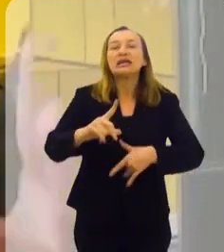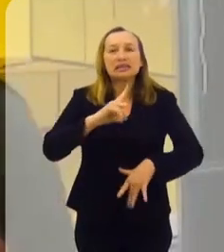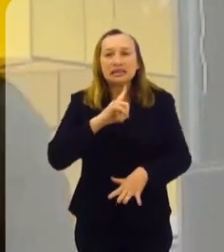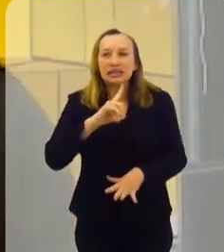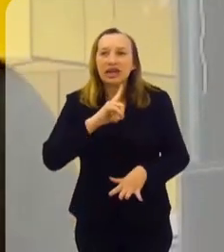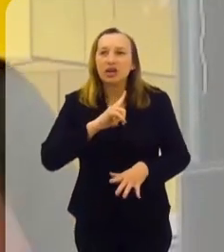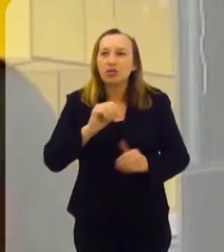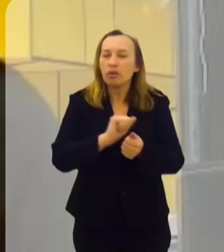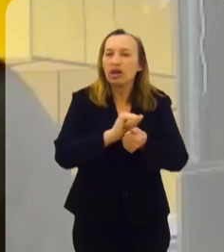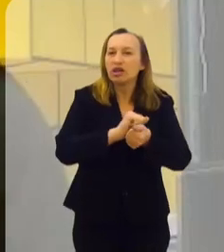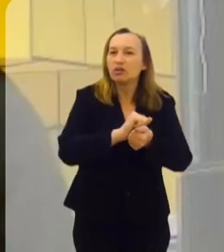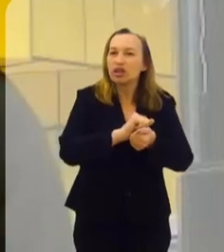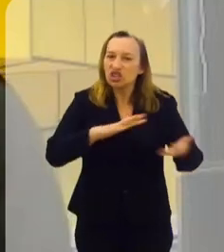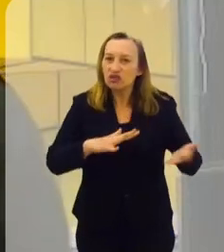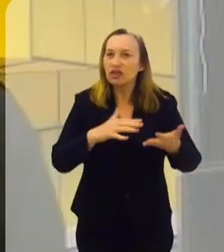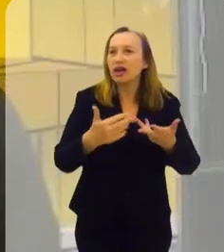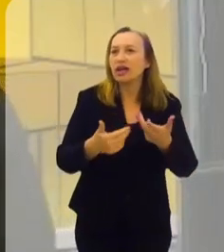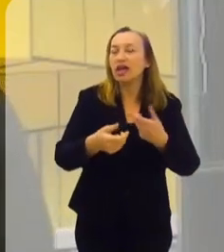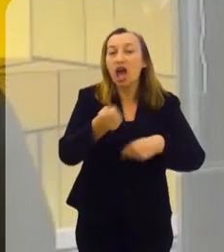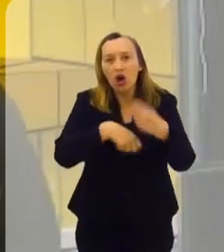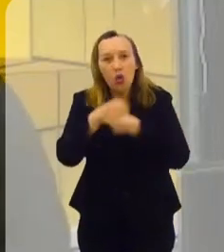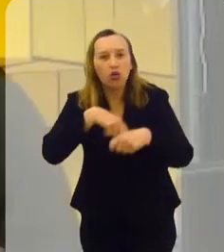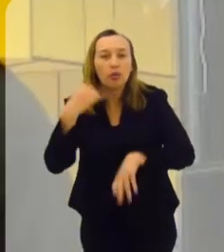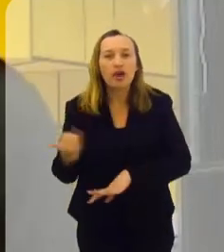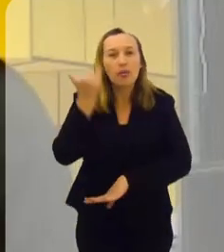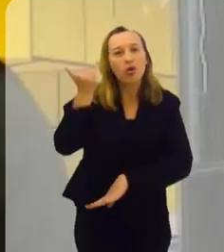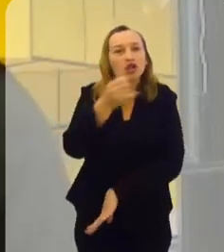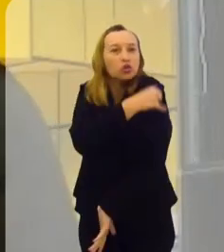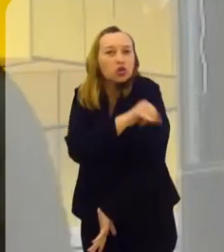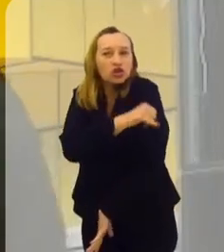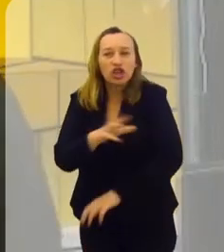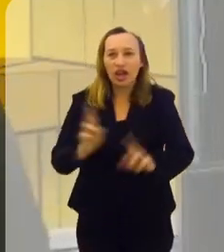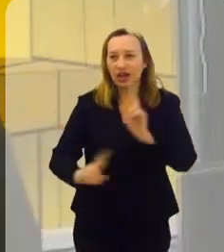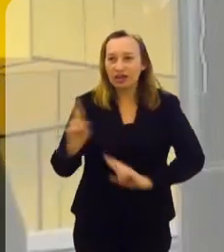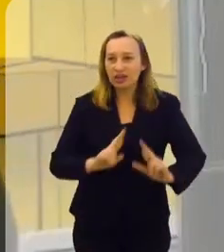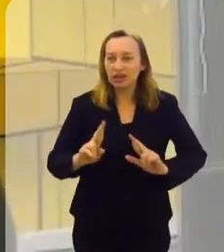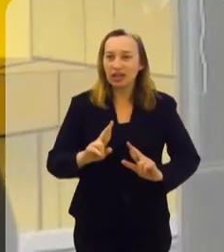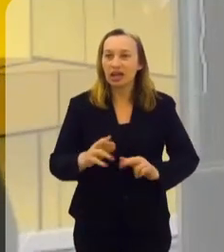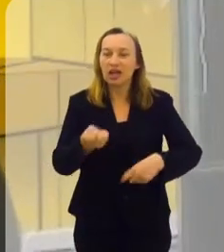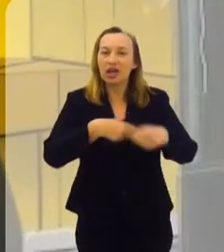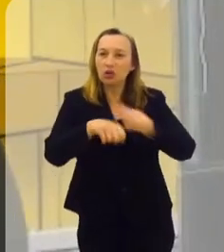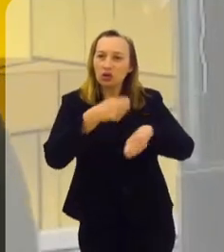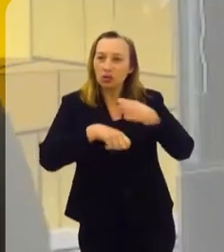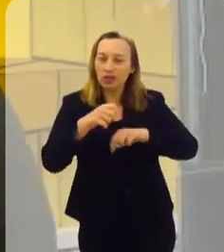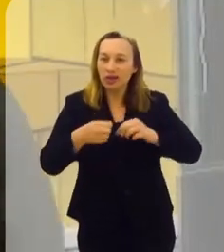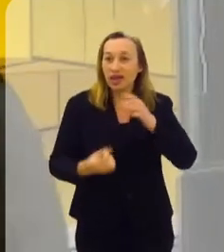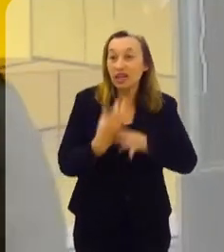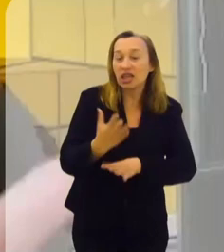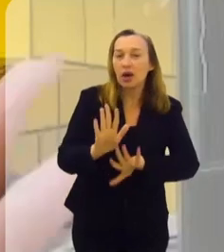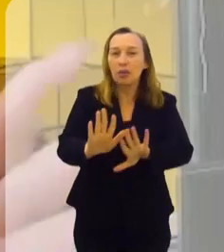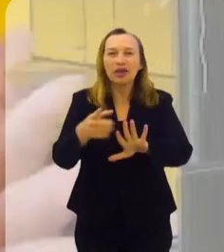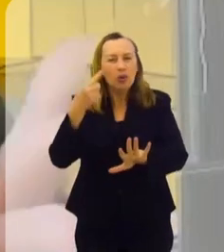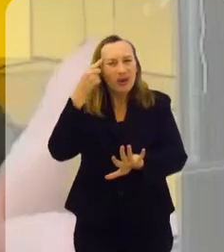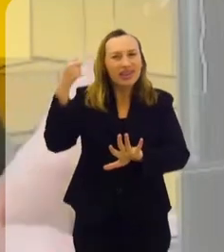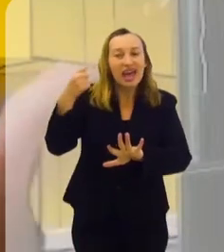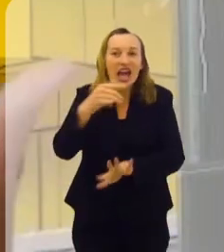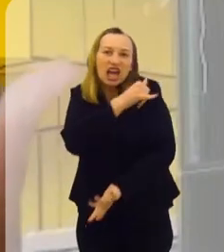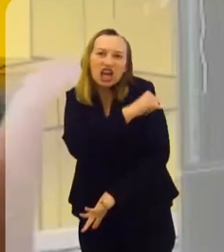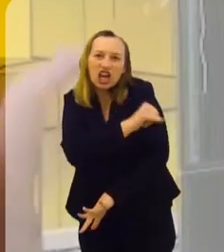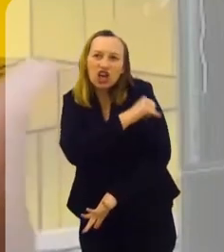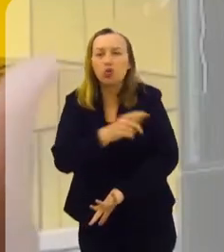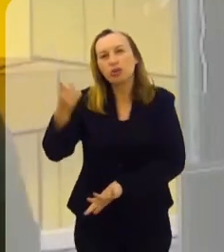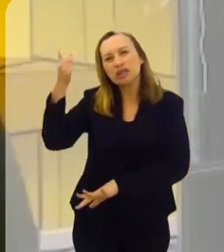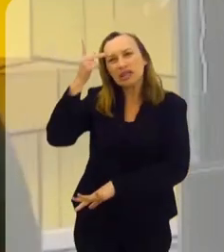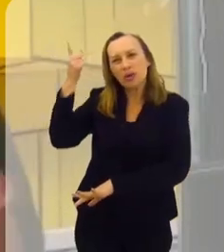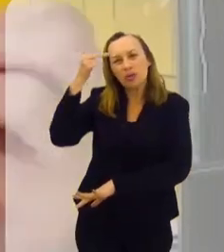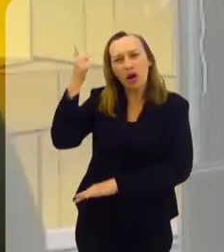a gente tem uma atividade econômica importante no Rio de Janeiro em relação à economia criativa. Só para você ter uma ideia,